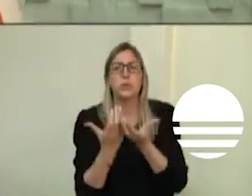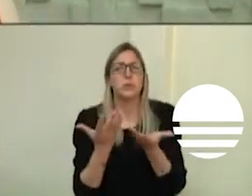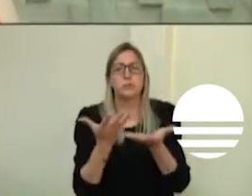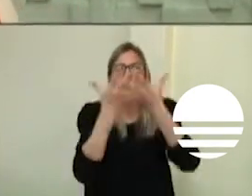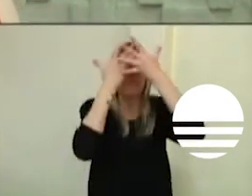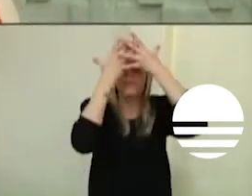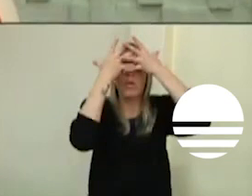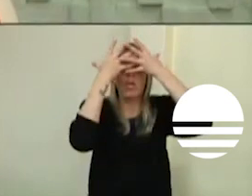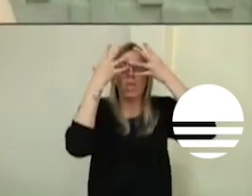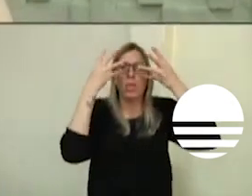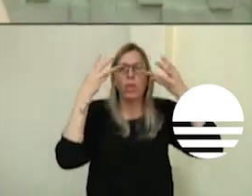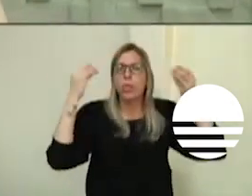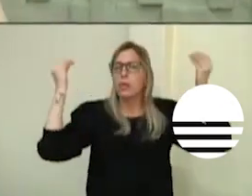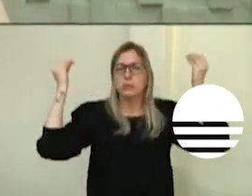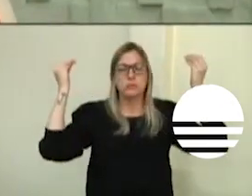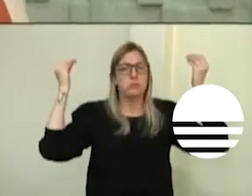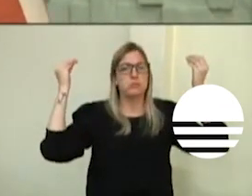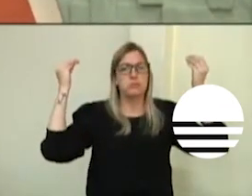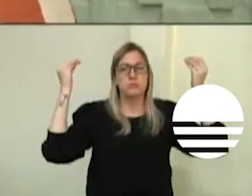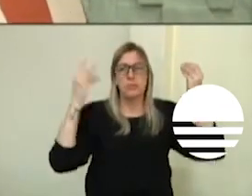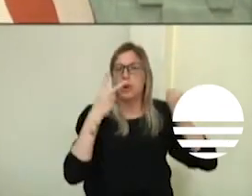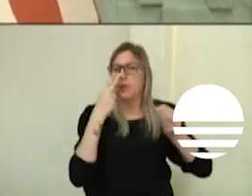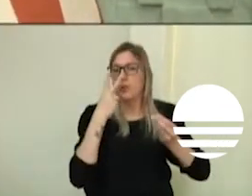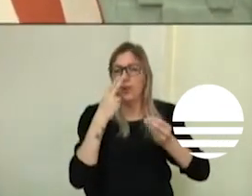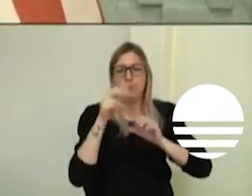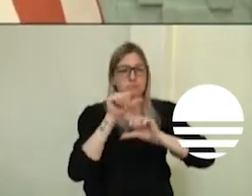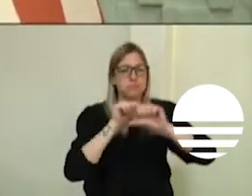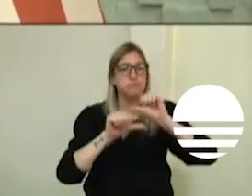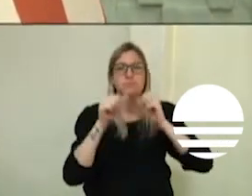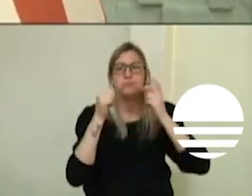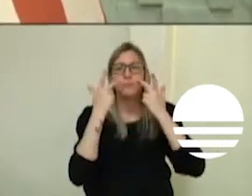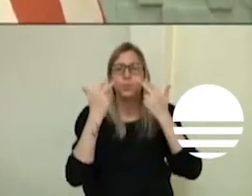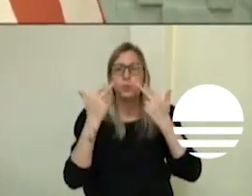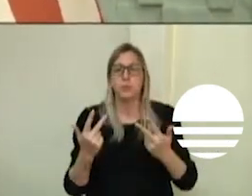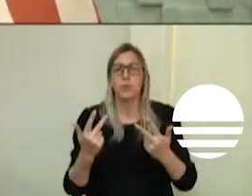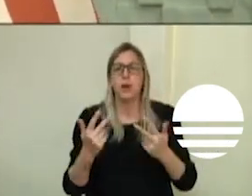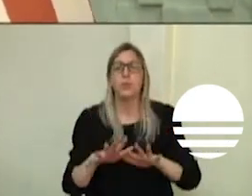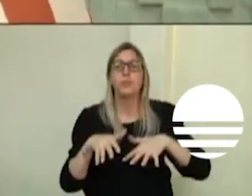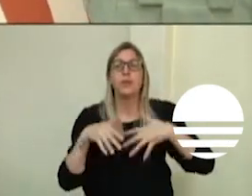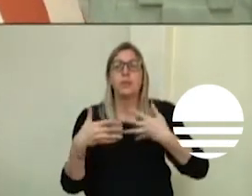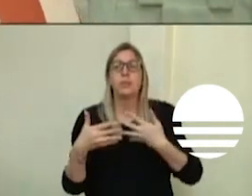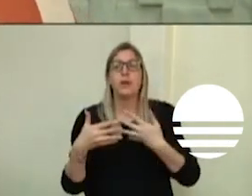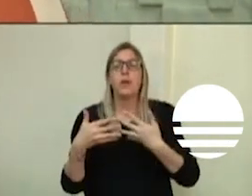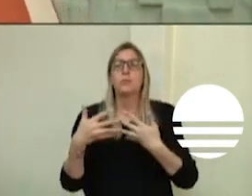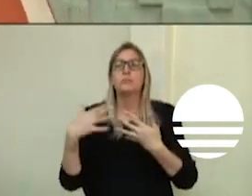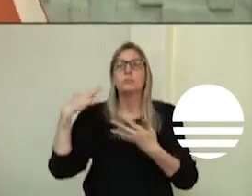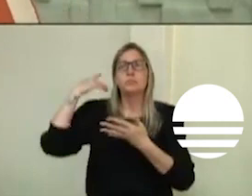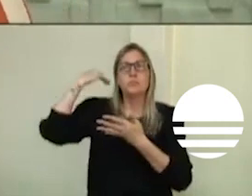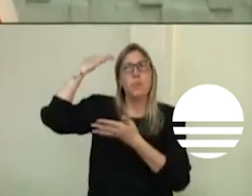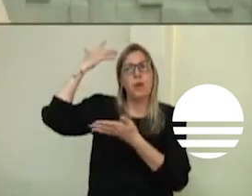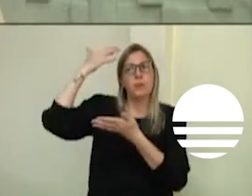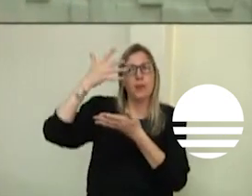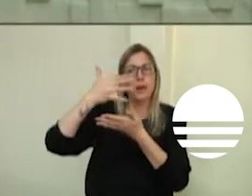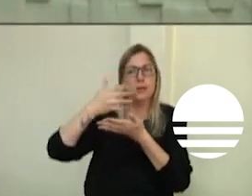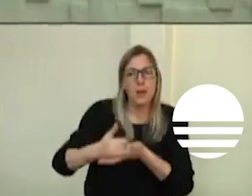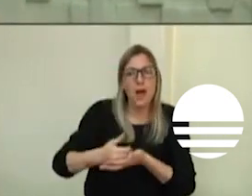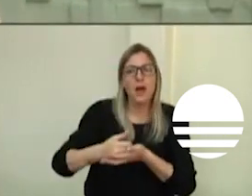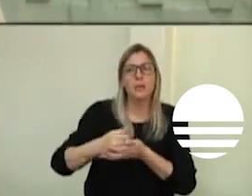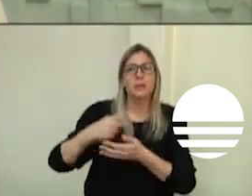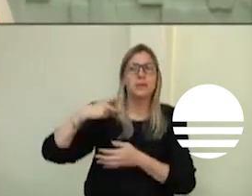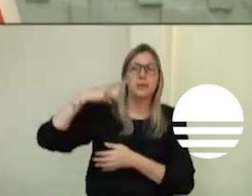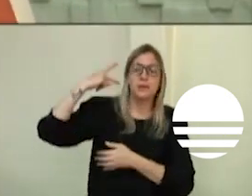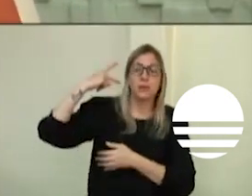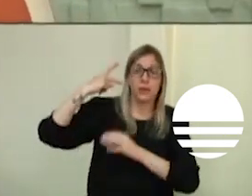que tornou-se uma coisa normal. Então, esse resgate que a Câmara de Vereadores está fazendo